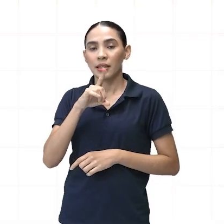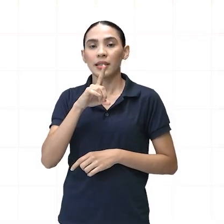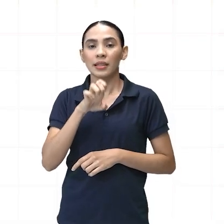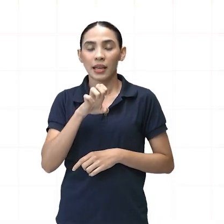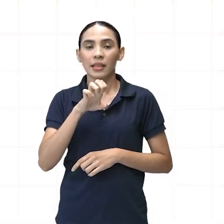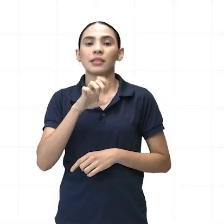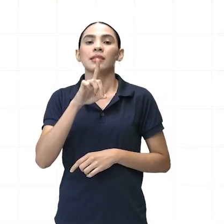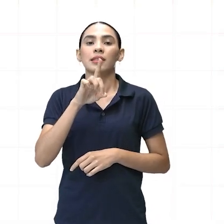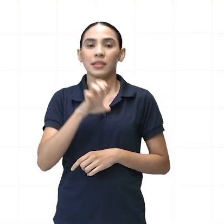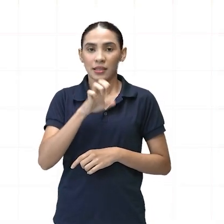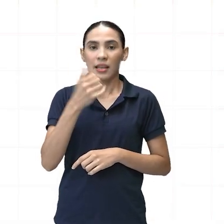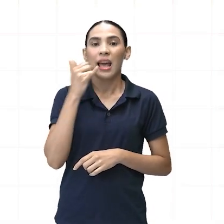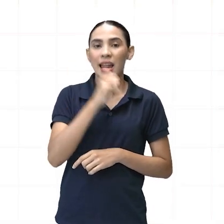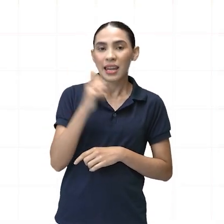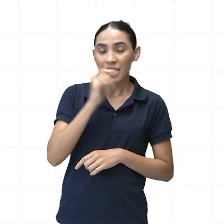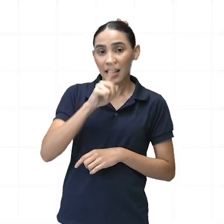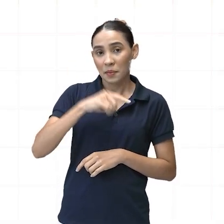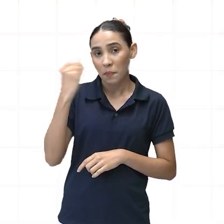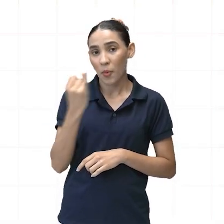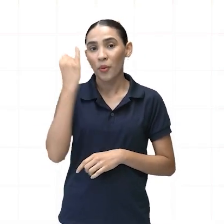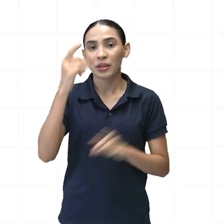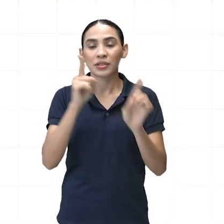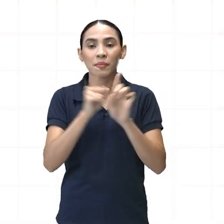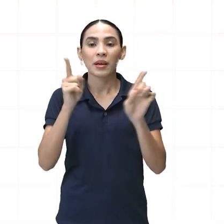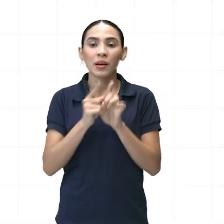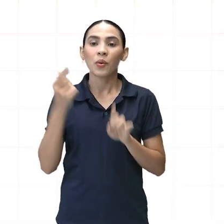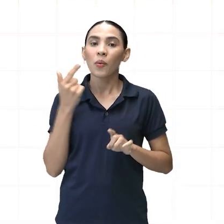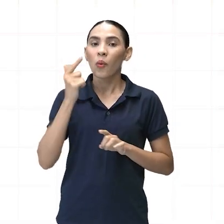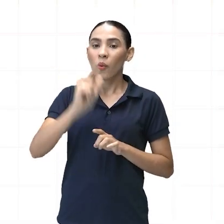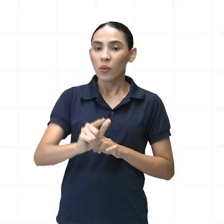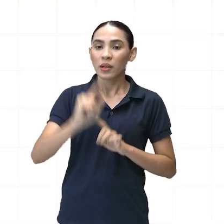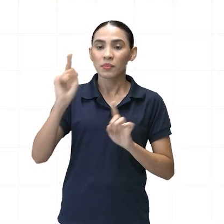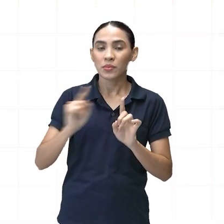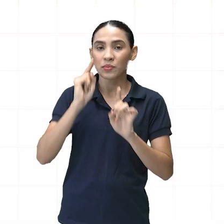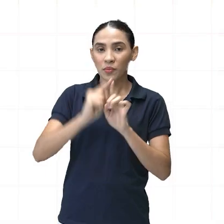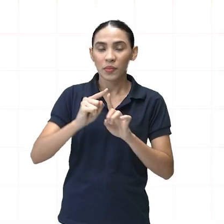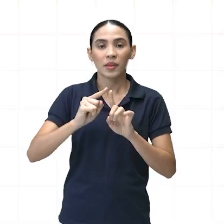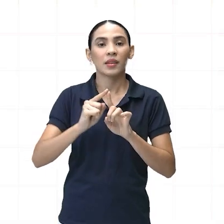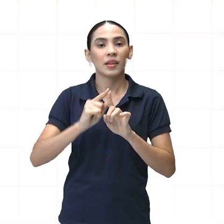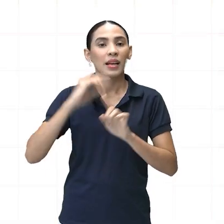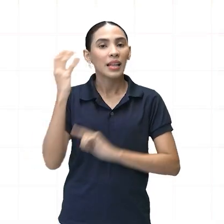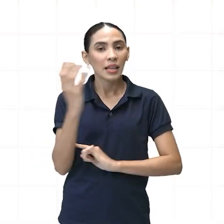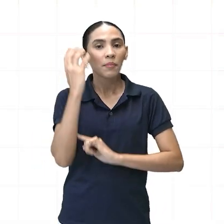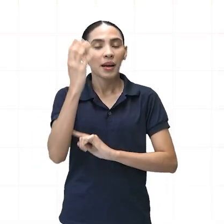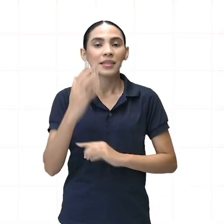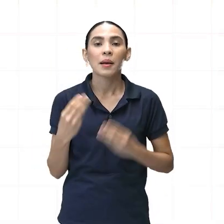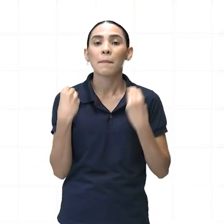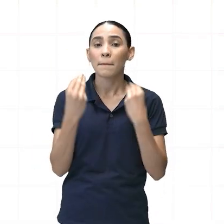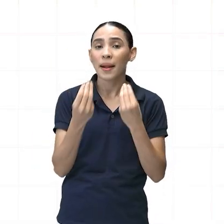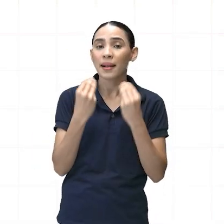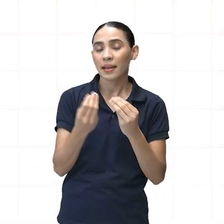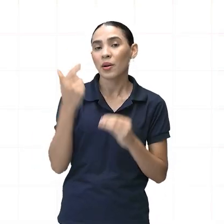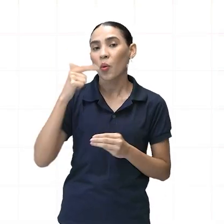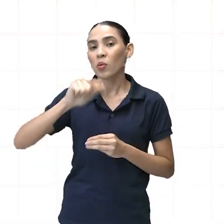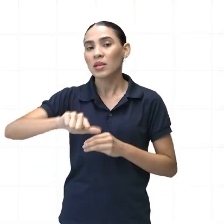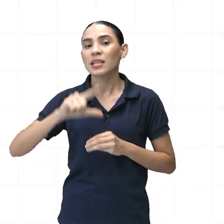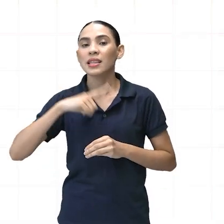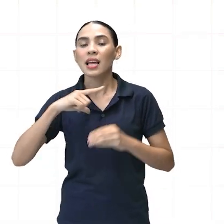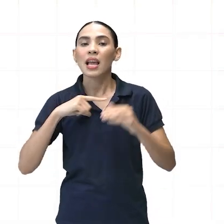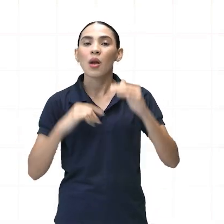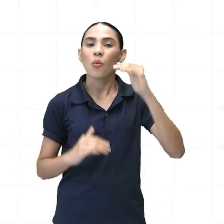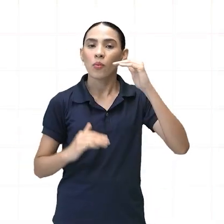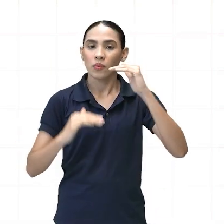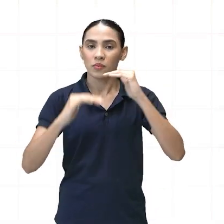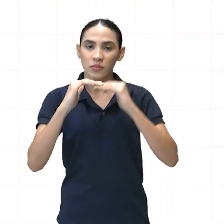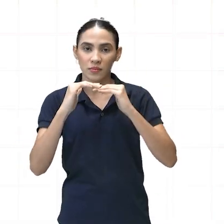são essenciais para alcançar essas metas climáticas, para ter ali um